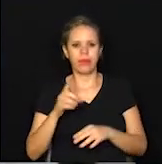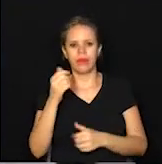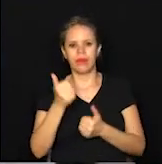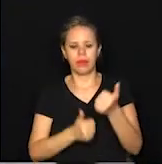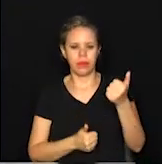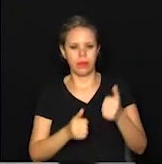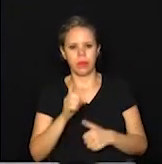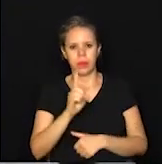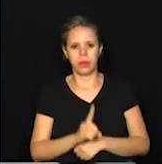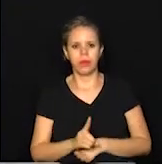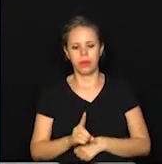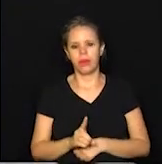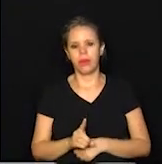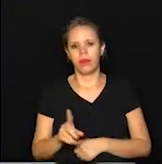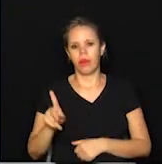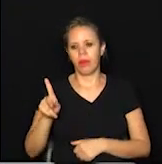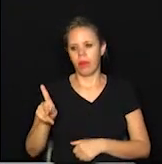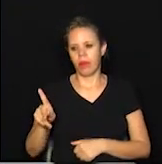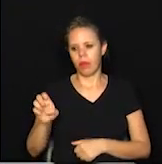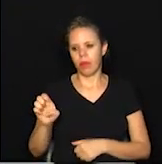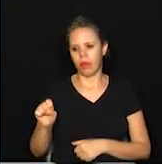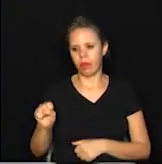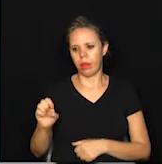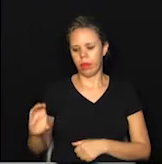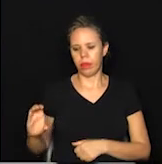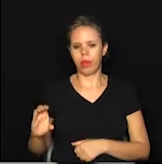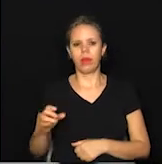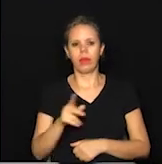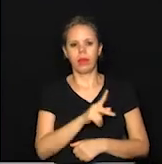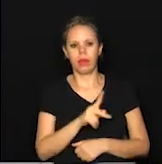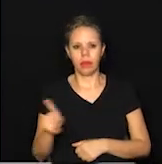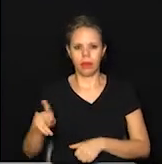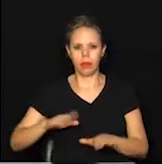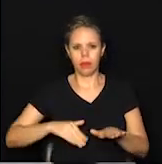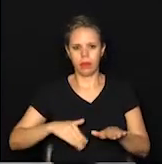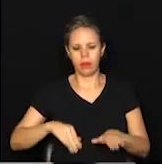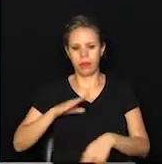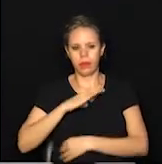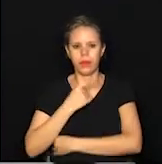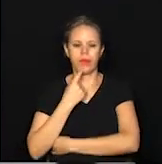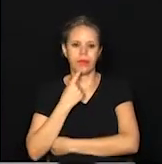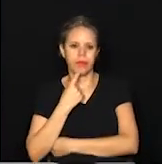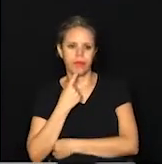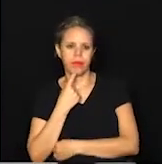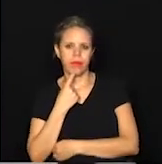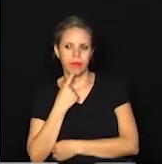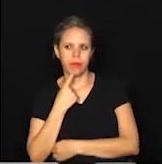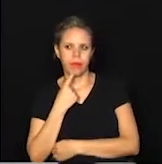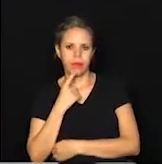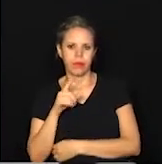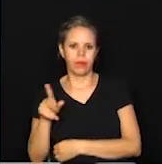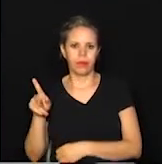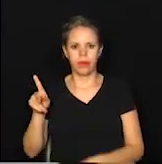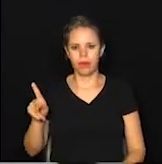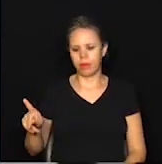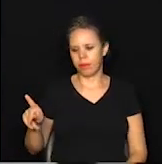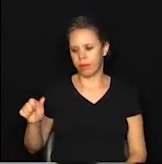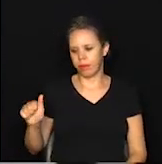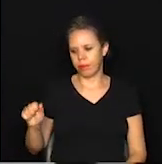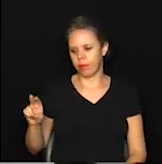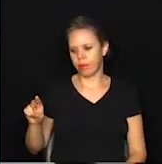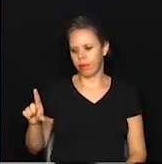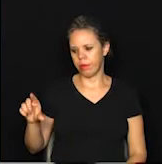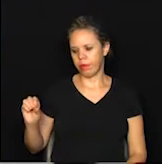que é a associação que representa aí os presidentes dos clubes da cidade de Campinas, e o Paulo